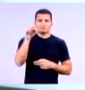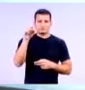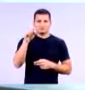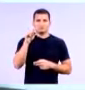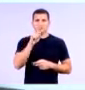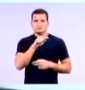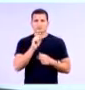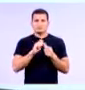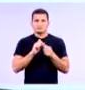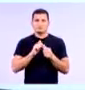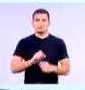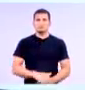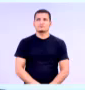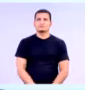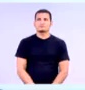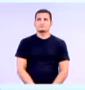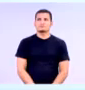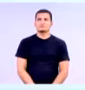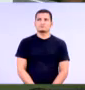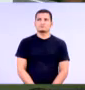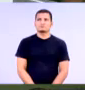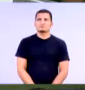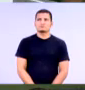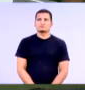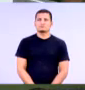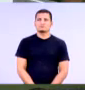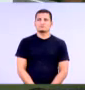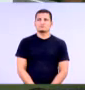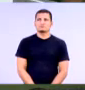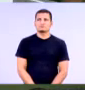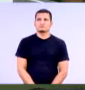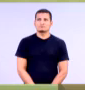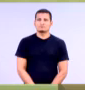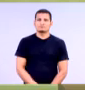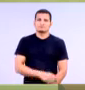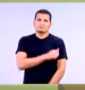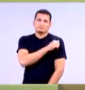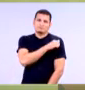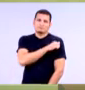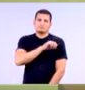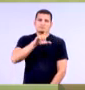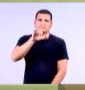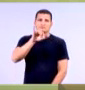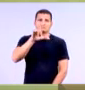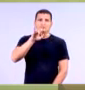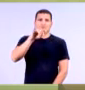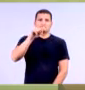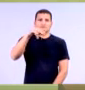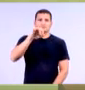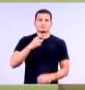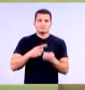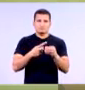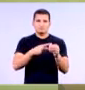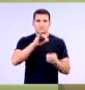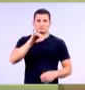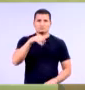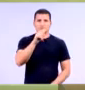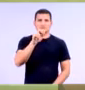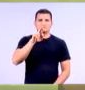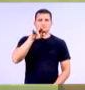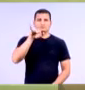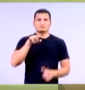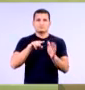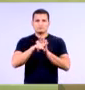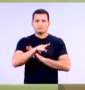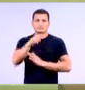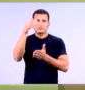né? Professor, por favor, a aluna Liliane, aqui de Jaru, está perguntando se no final de cada